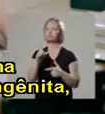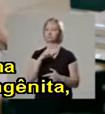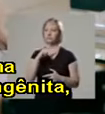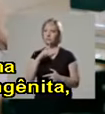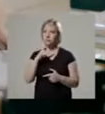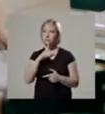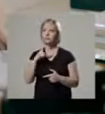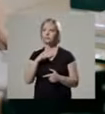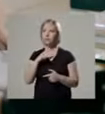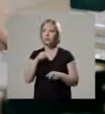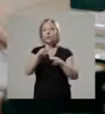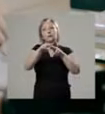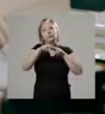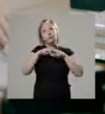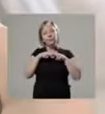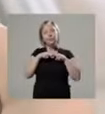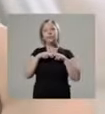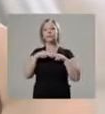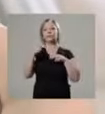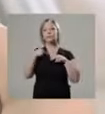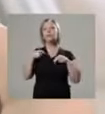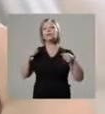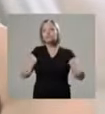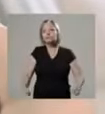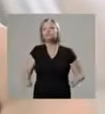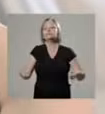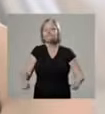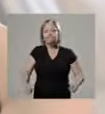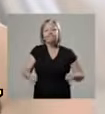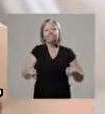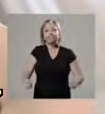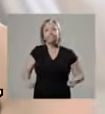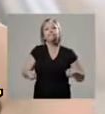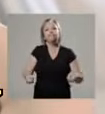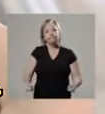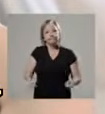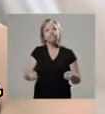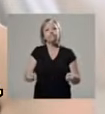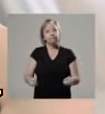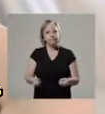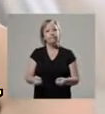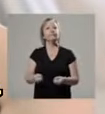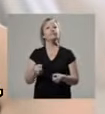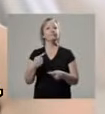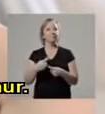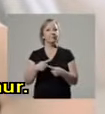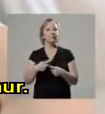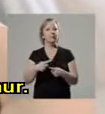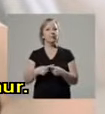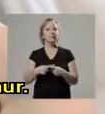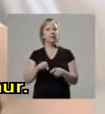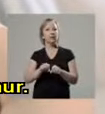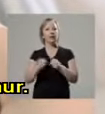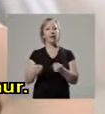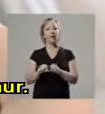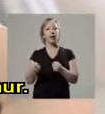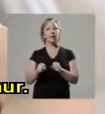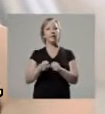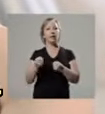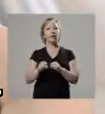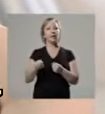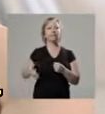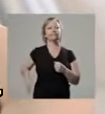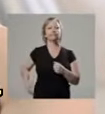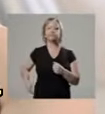óssea congênita, que é um motivo de eu estar numa cadeira de rodas por muitas fraturas, principalmente de